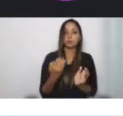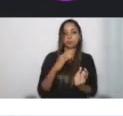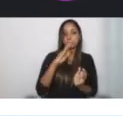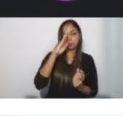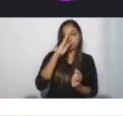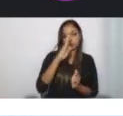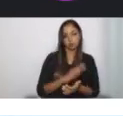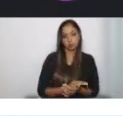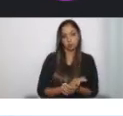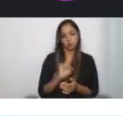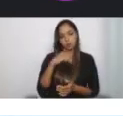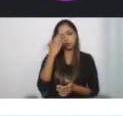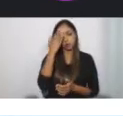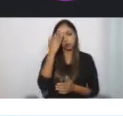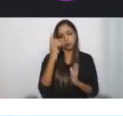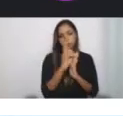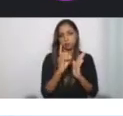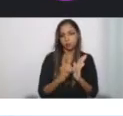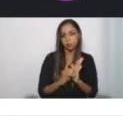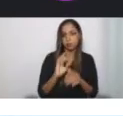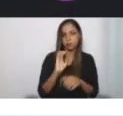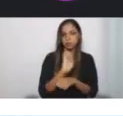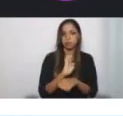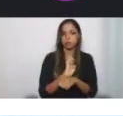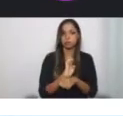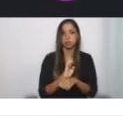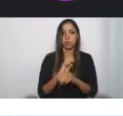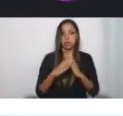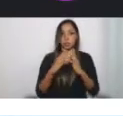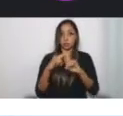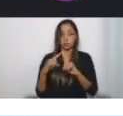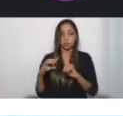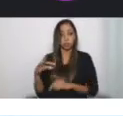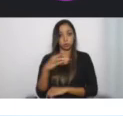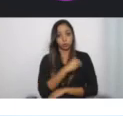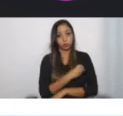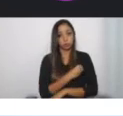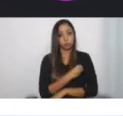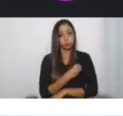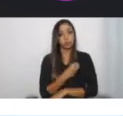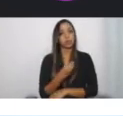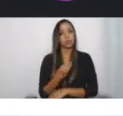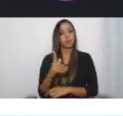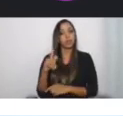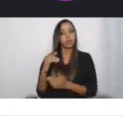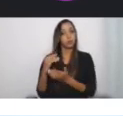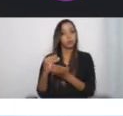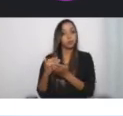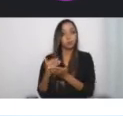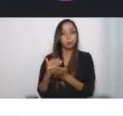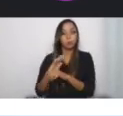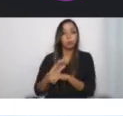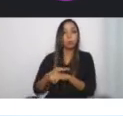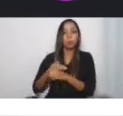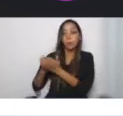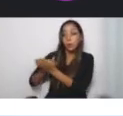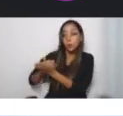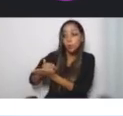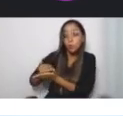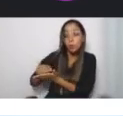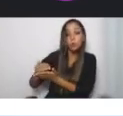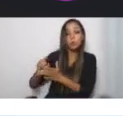As igrejas, durante todo o tempo, com exceção daquele primeiro momento de isolamento, as igrejas foram mantidas abertas. Então, só para ficar bem clara essa divisão para as pessoas